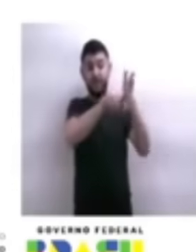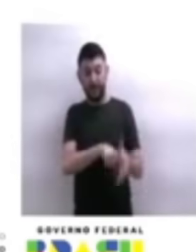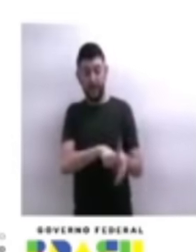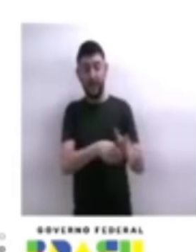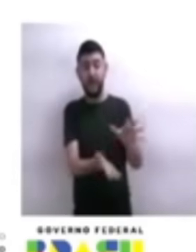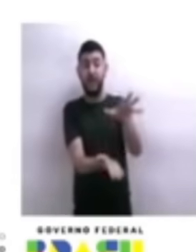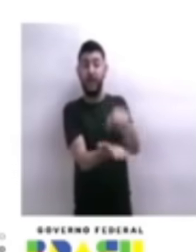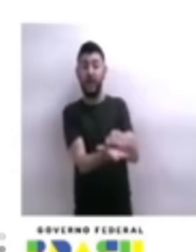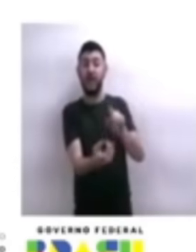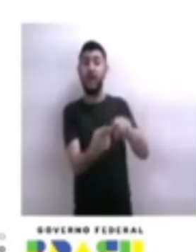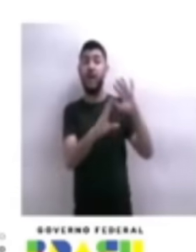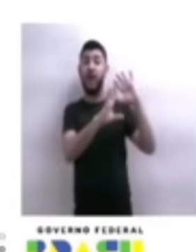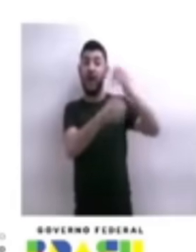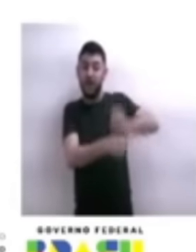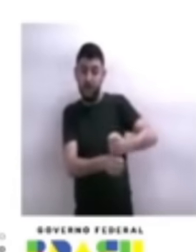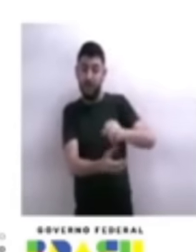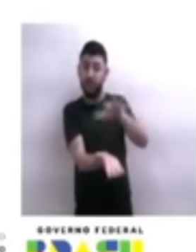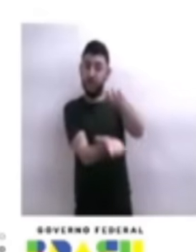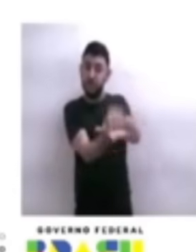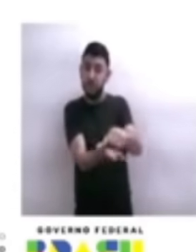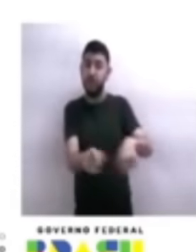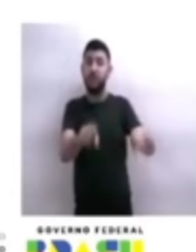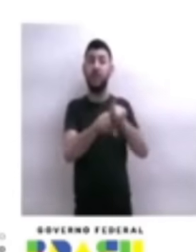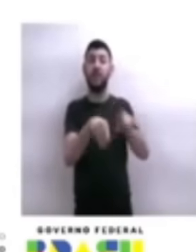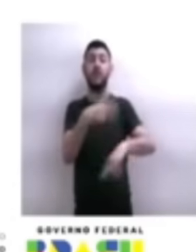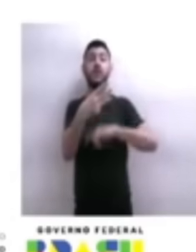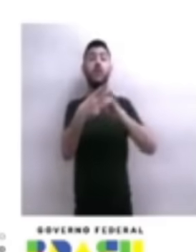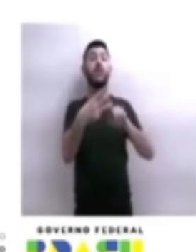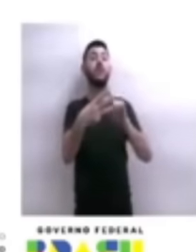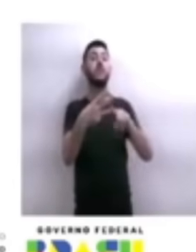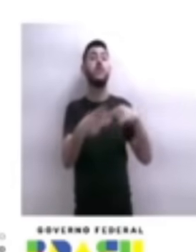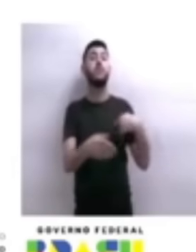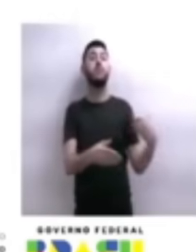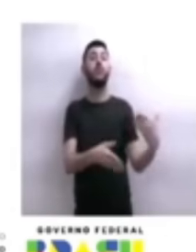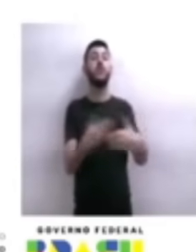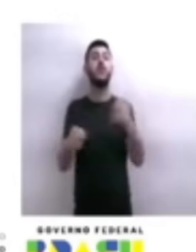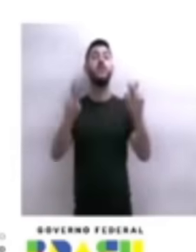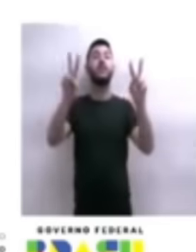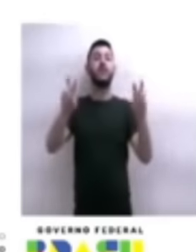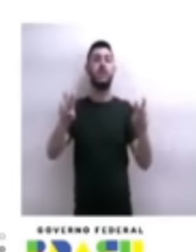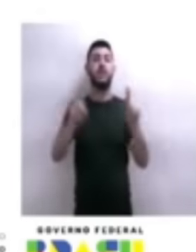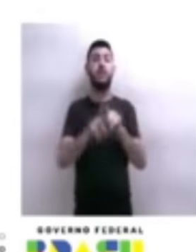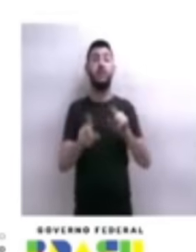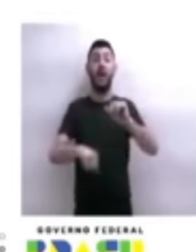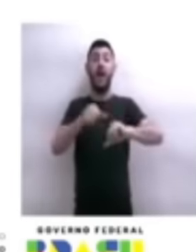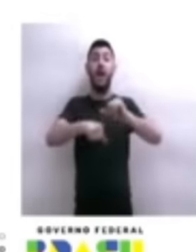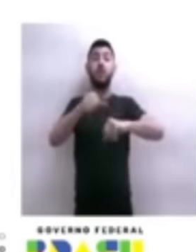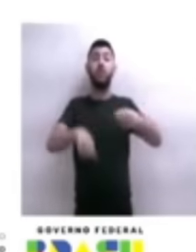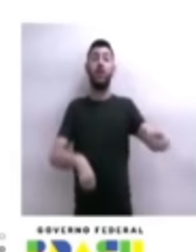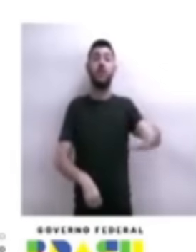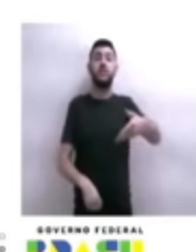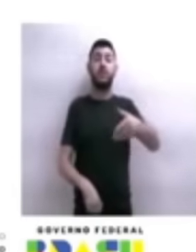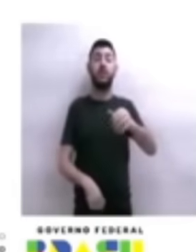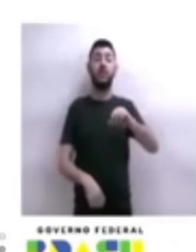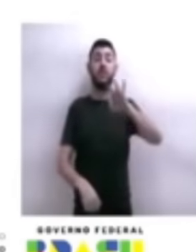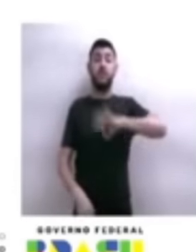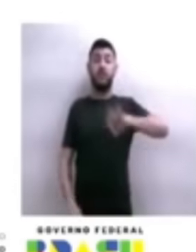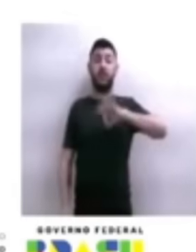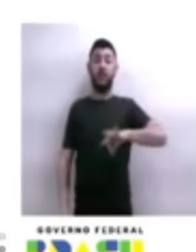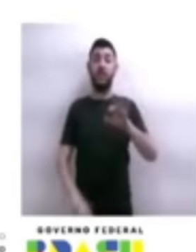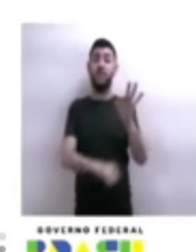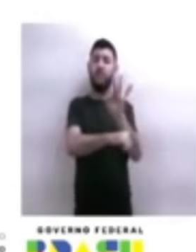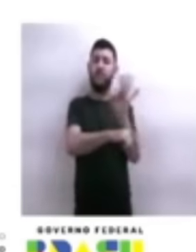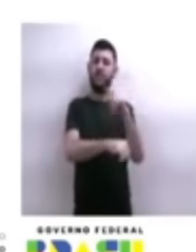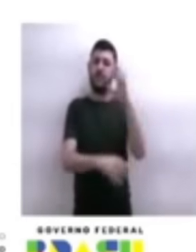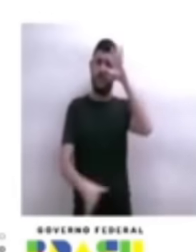revisão cadastral e o processo que a gente chama de atualização automática de rendas formais, que vem lá do